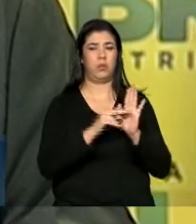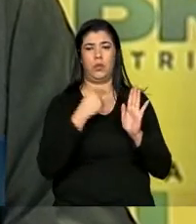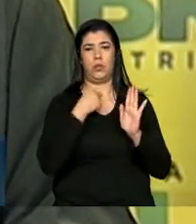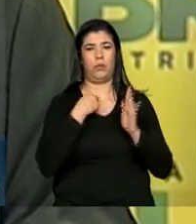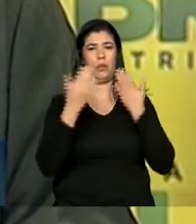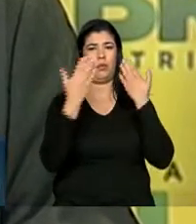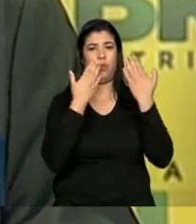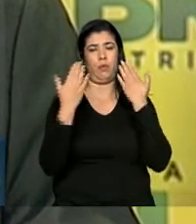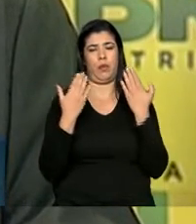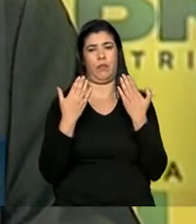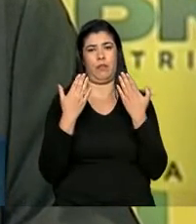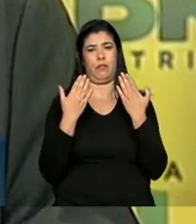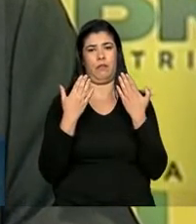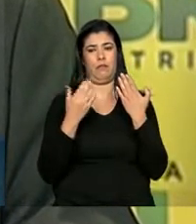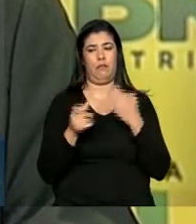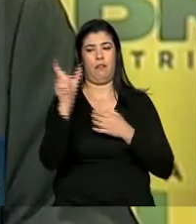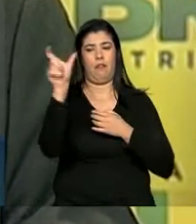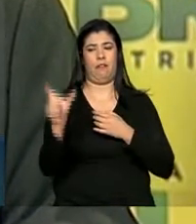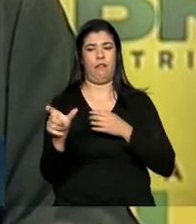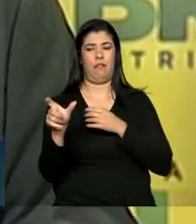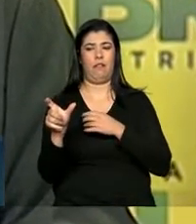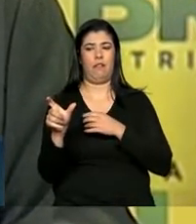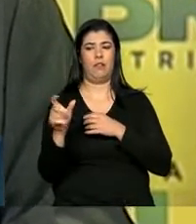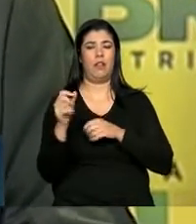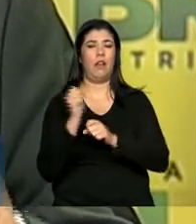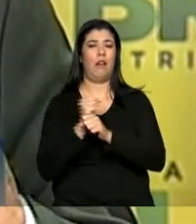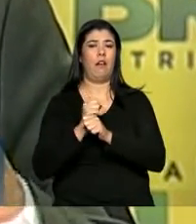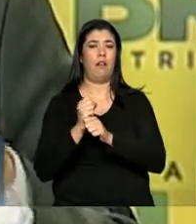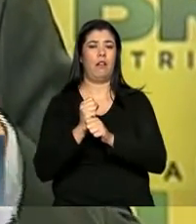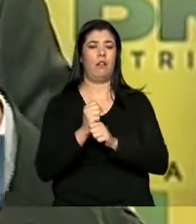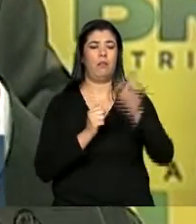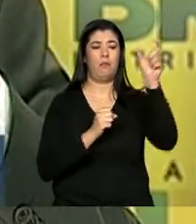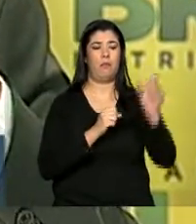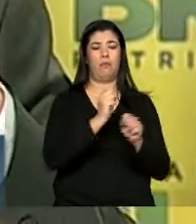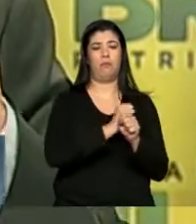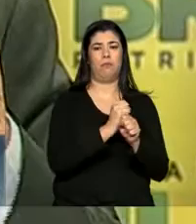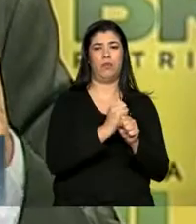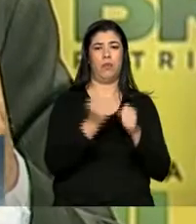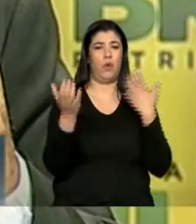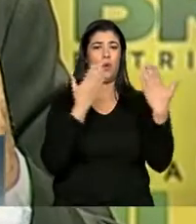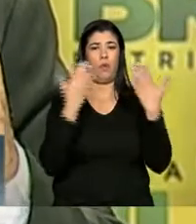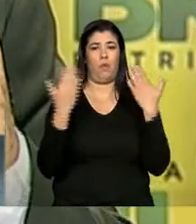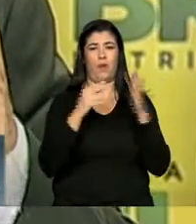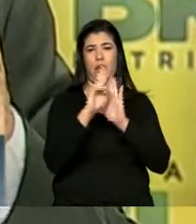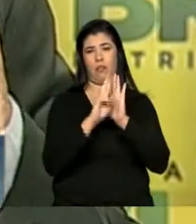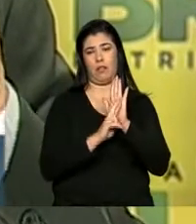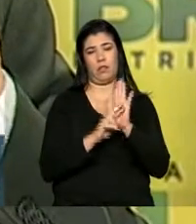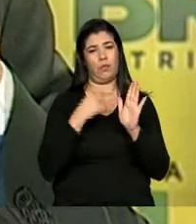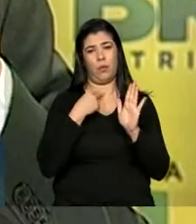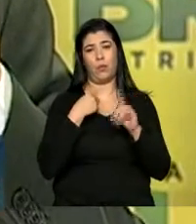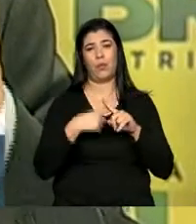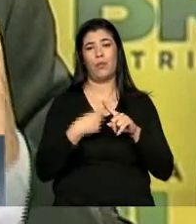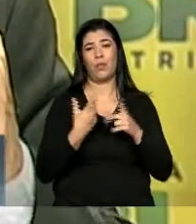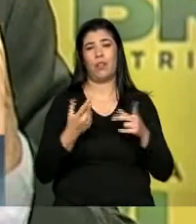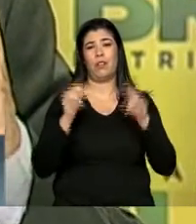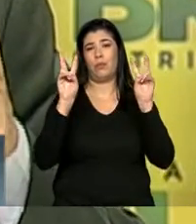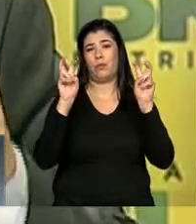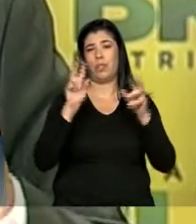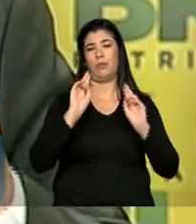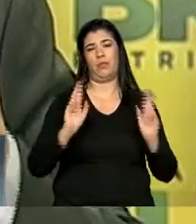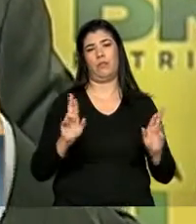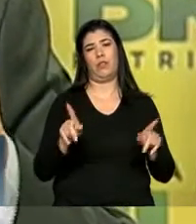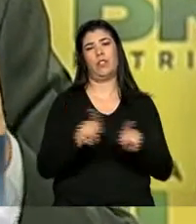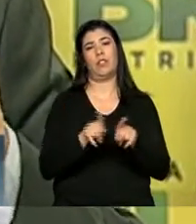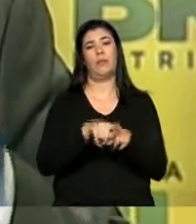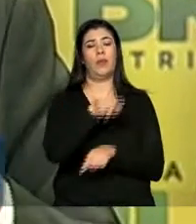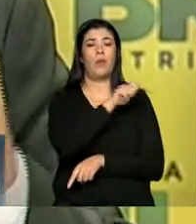gente comparar a redação de um ano para outro. Por quê? Porque é um tema diferente e aí os alunos podem